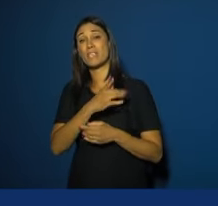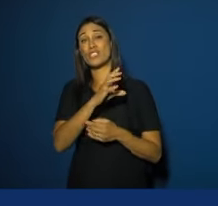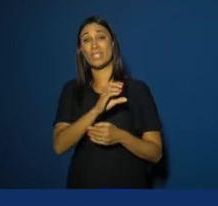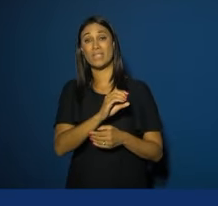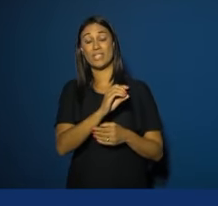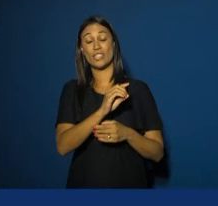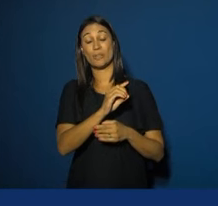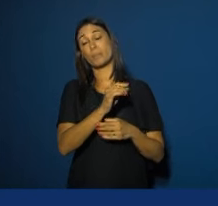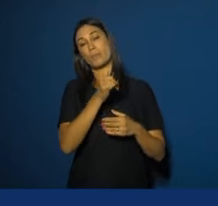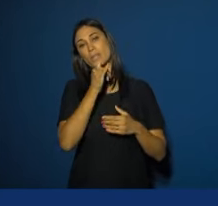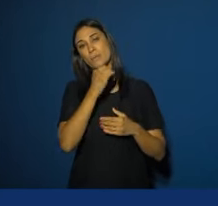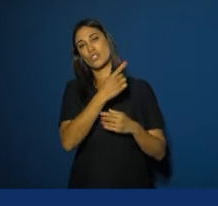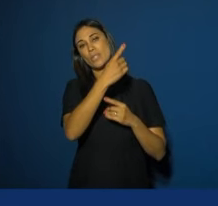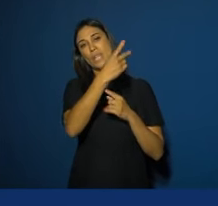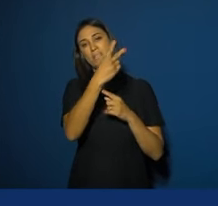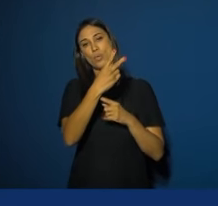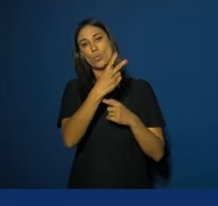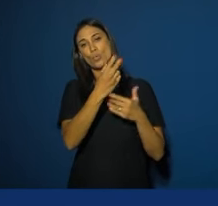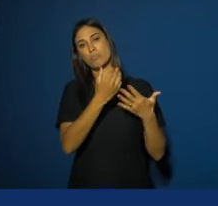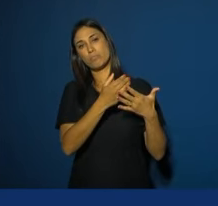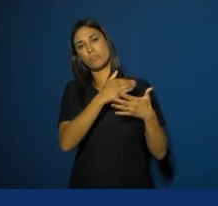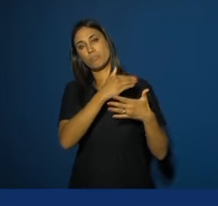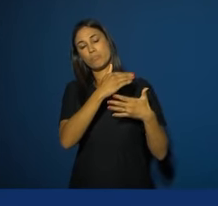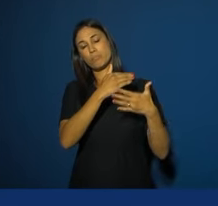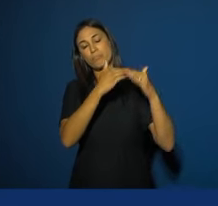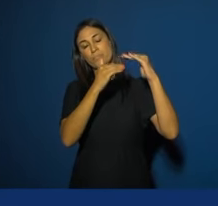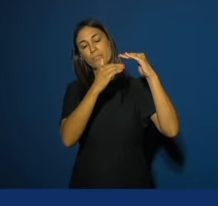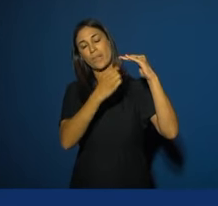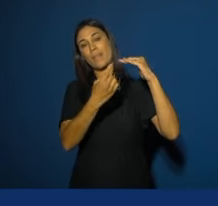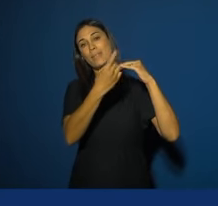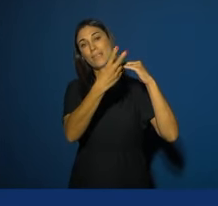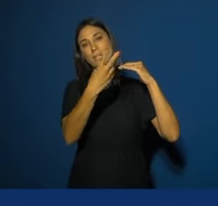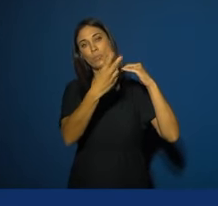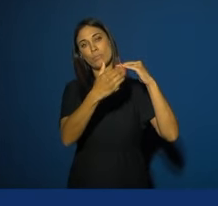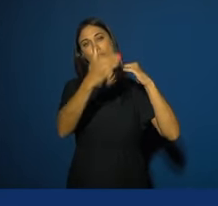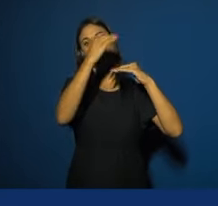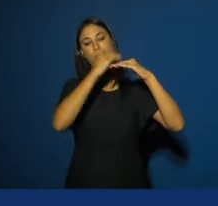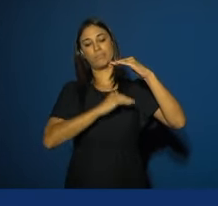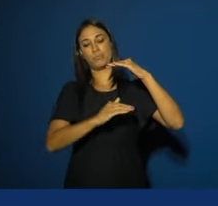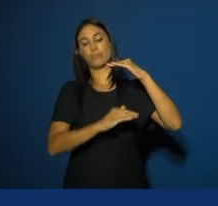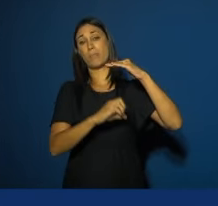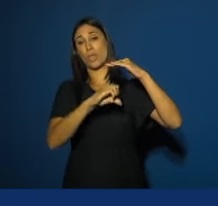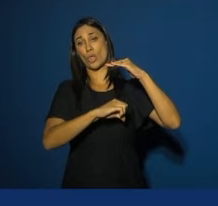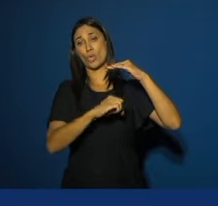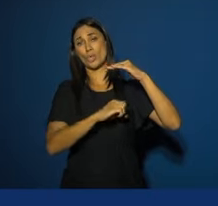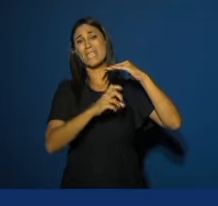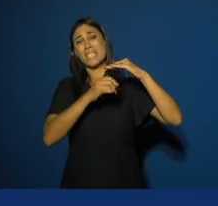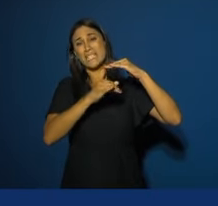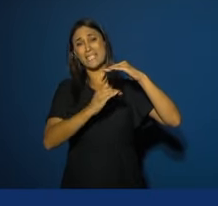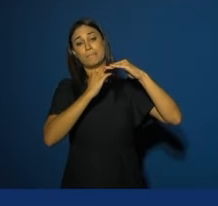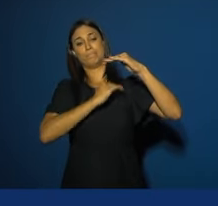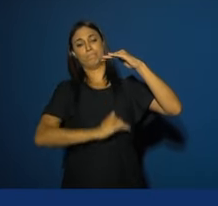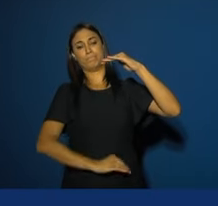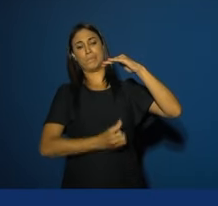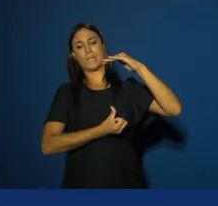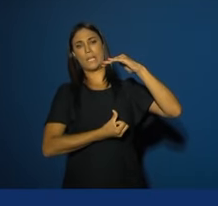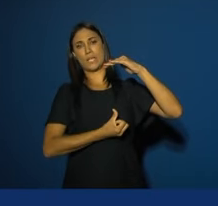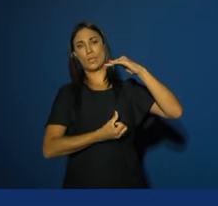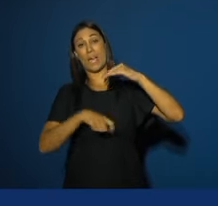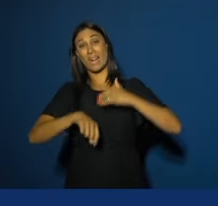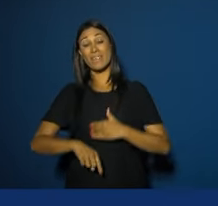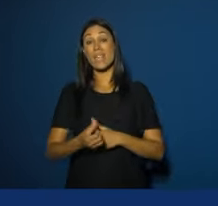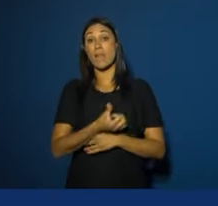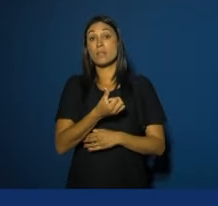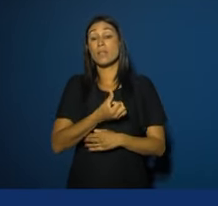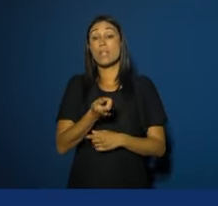12º para nono ano passado e se soprar um pouquinho pessoal a gente volta a ser sexto porque esse país é sexta economia do